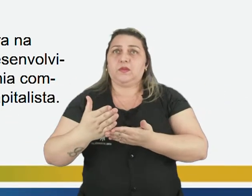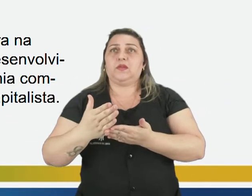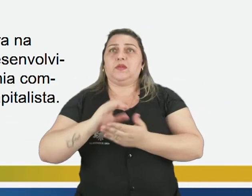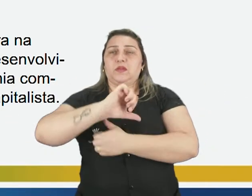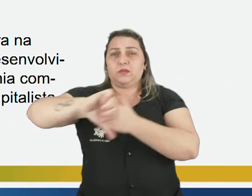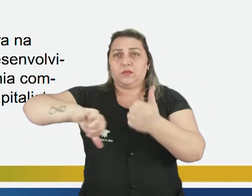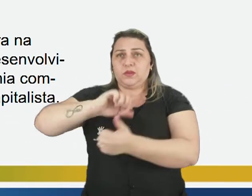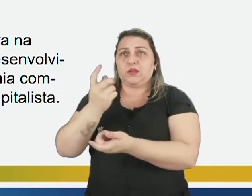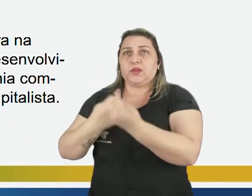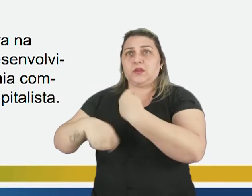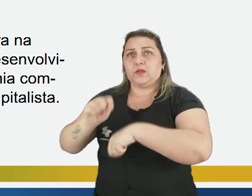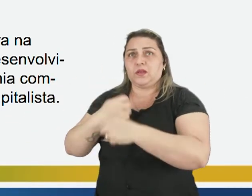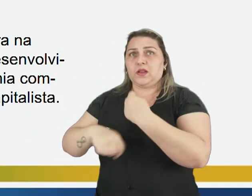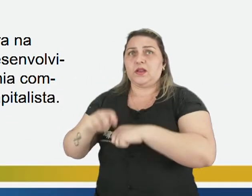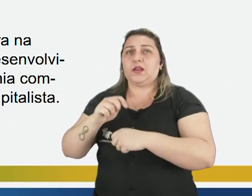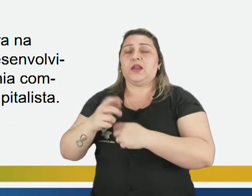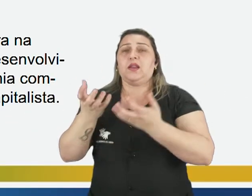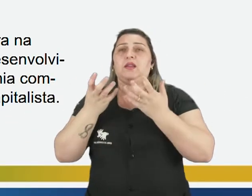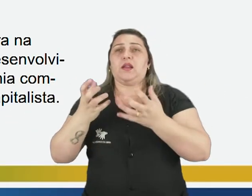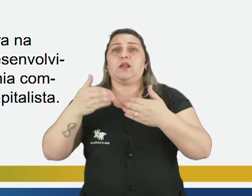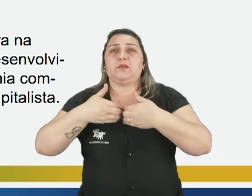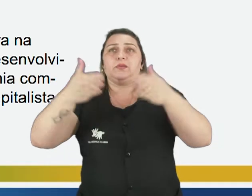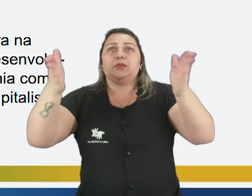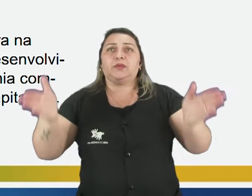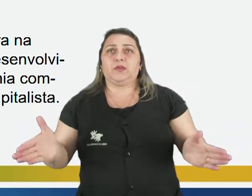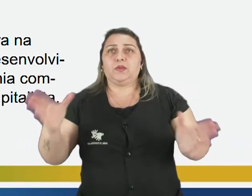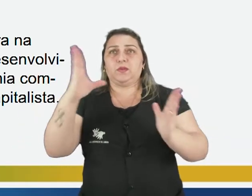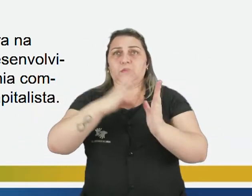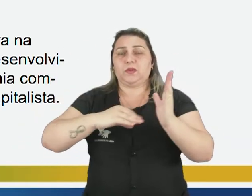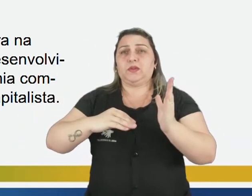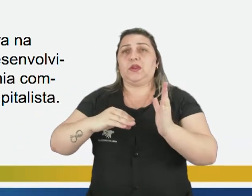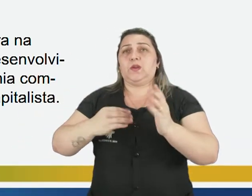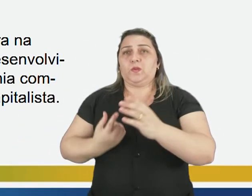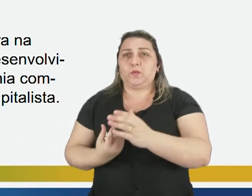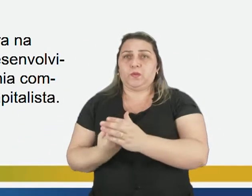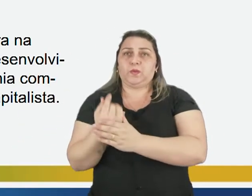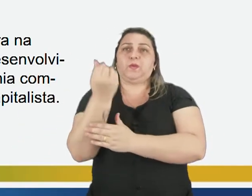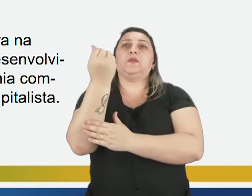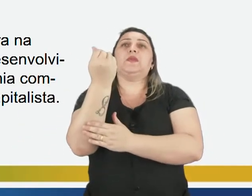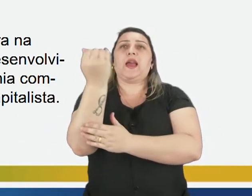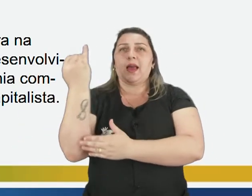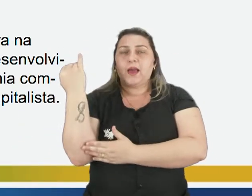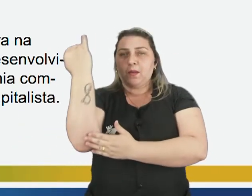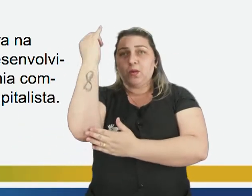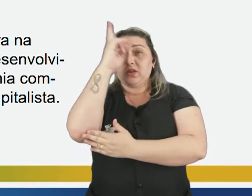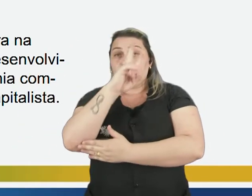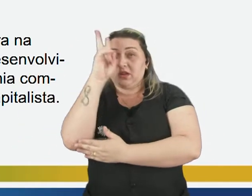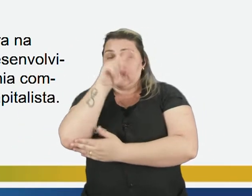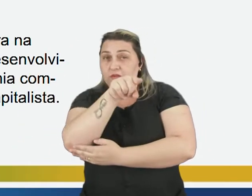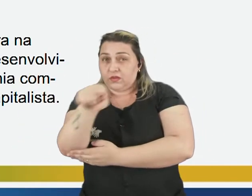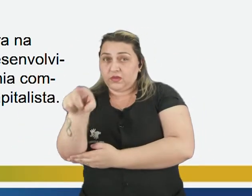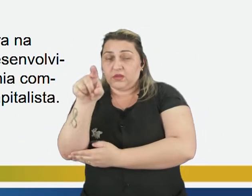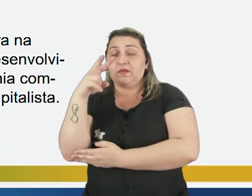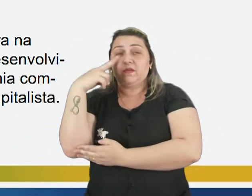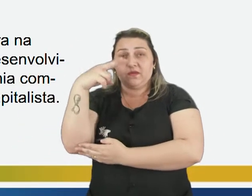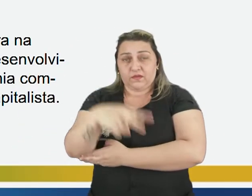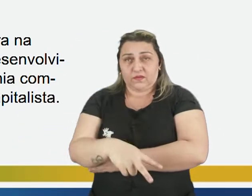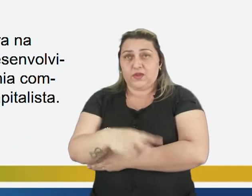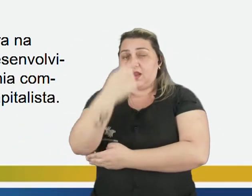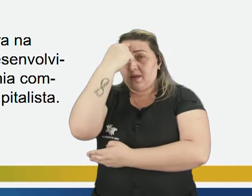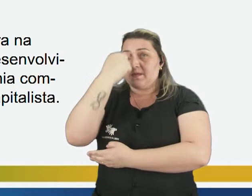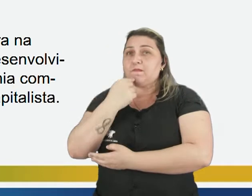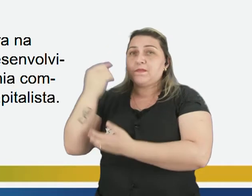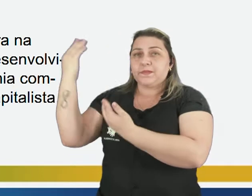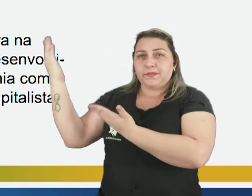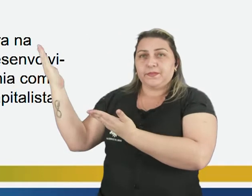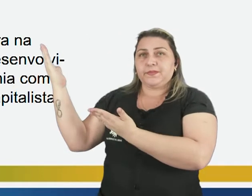reformas econômicas visando a abertura para o modelo capitalista. É importante lembrar, se você olhar para essa figura que